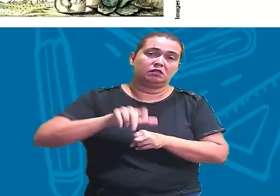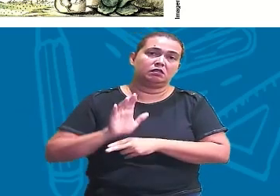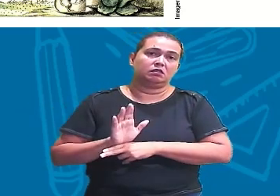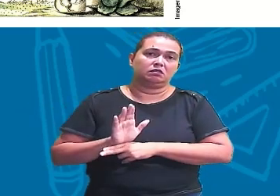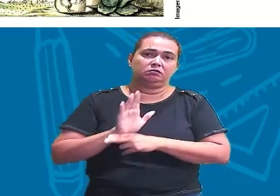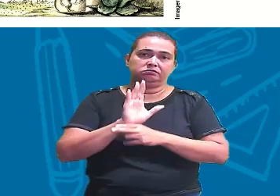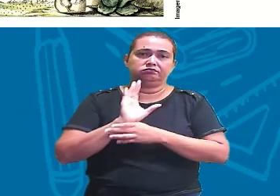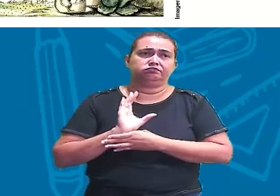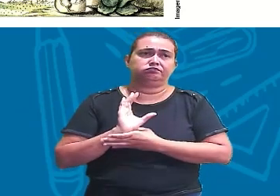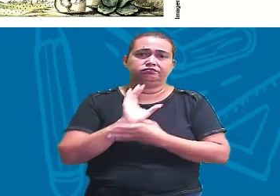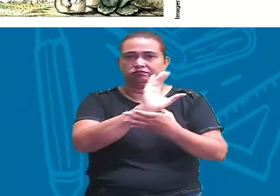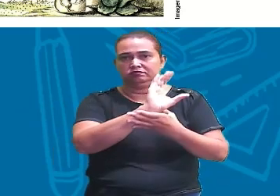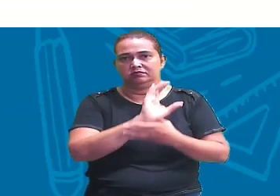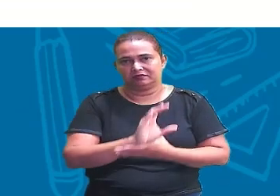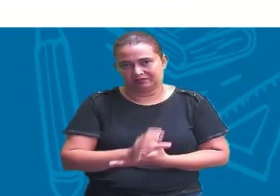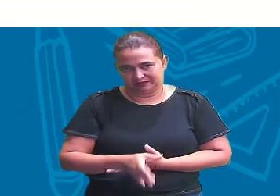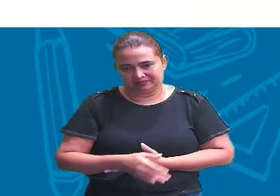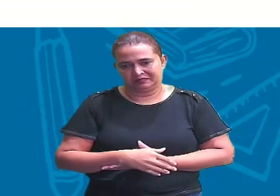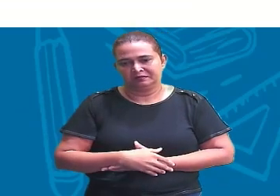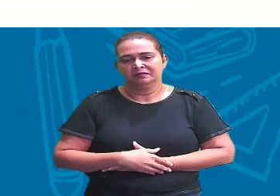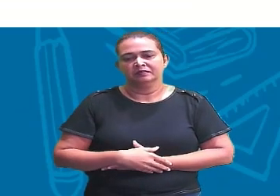estados.